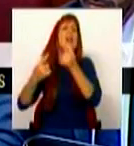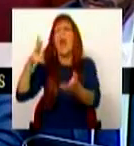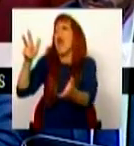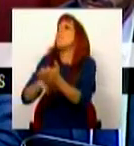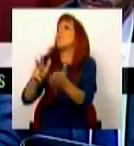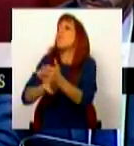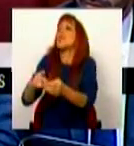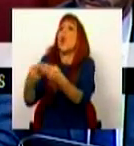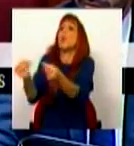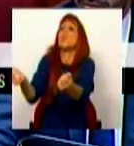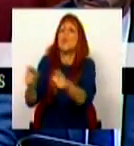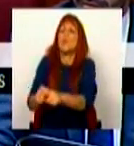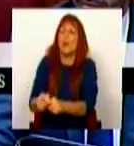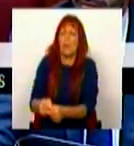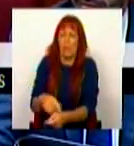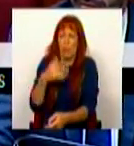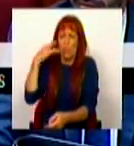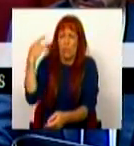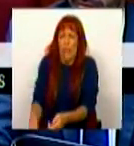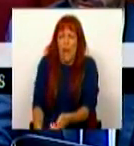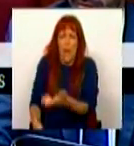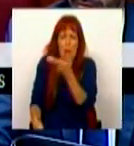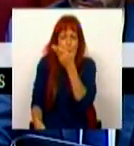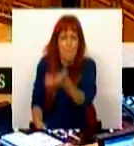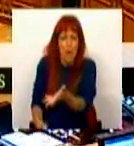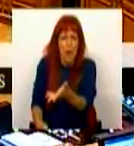aprovou uma resolução incapaz.